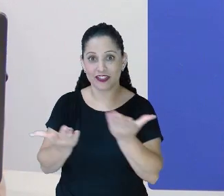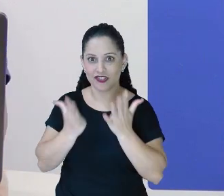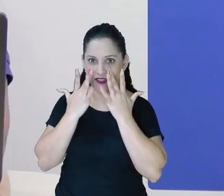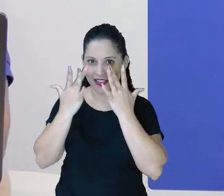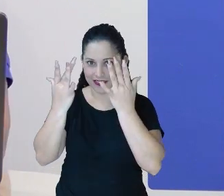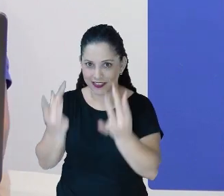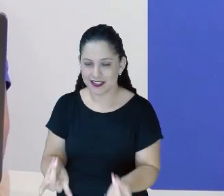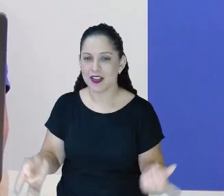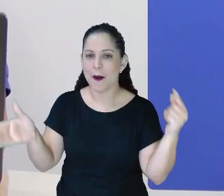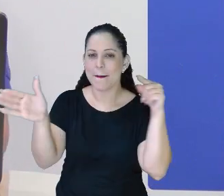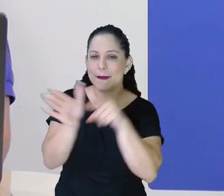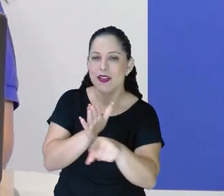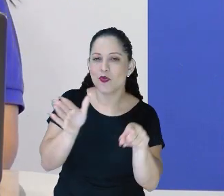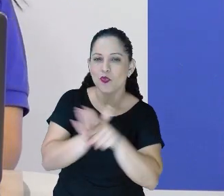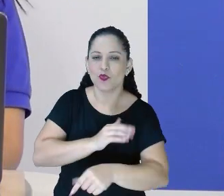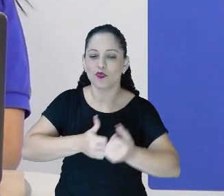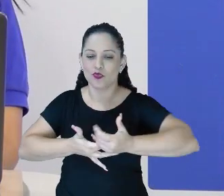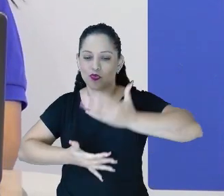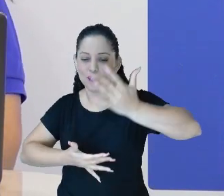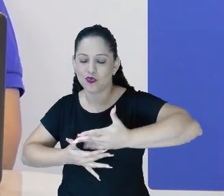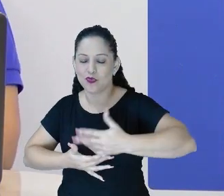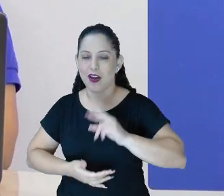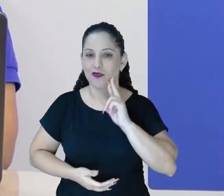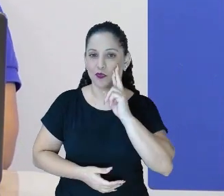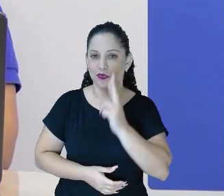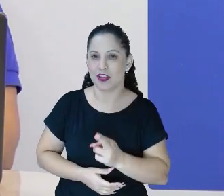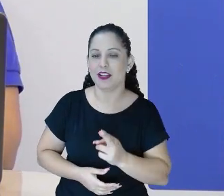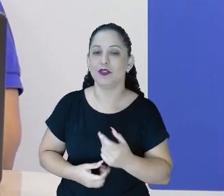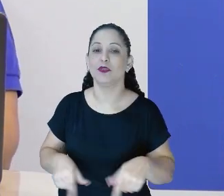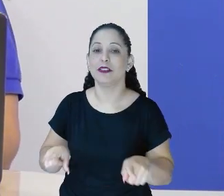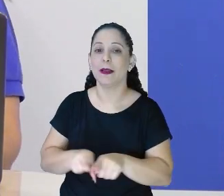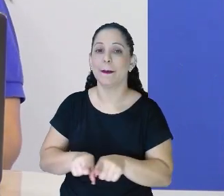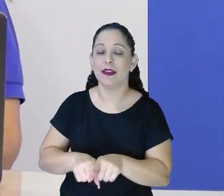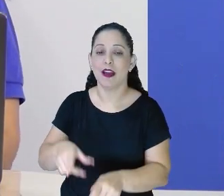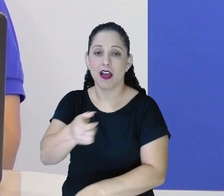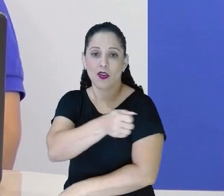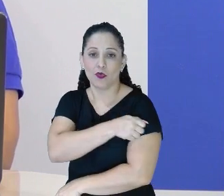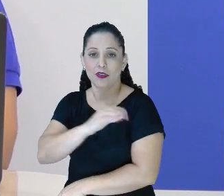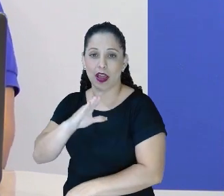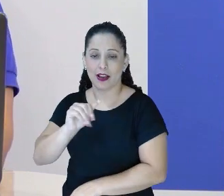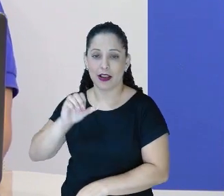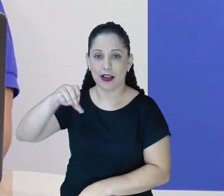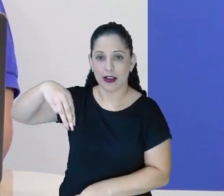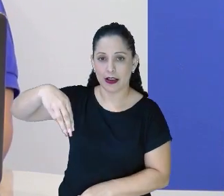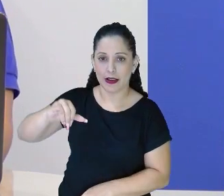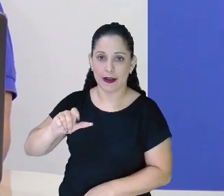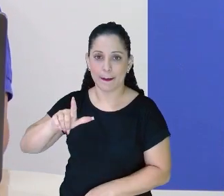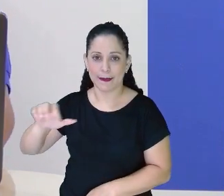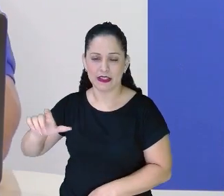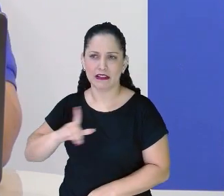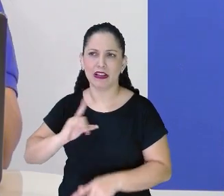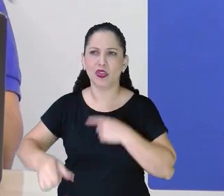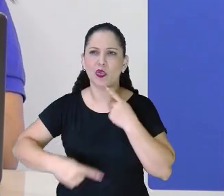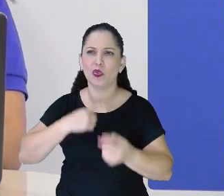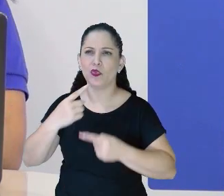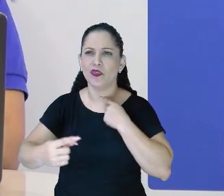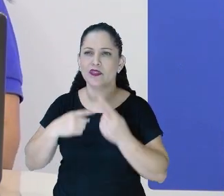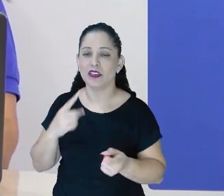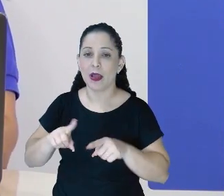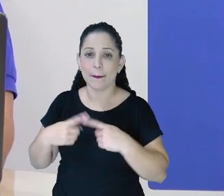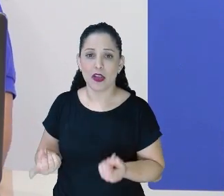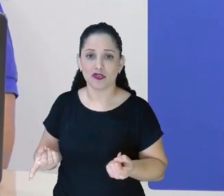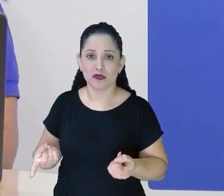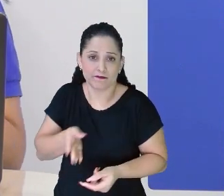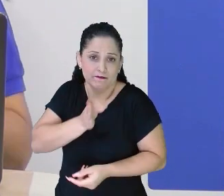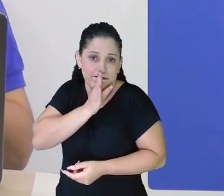eles estavam aí. aqui fazendo perguntas, respondendo. Camila disse que tinha dúvida. Eu perguntei qual, ela não disse. Ela pode ir lá no chat do YouTube